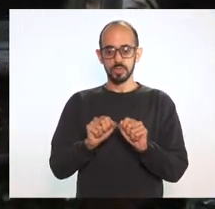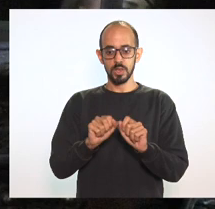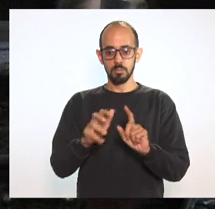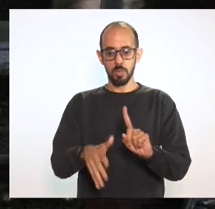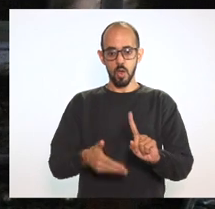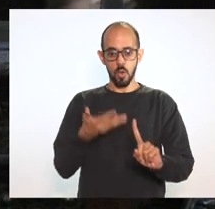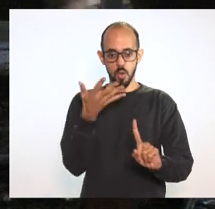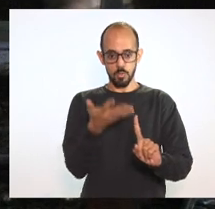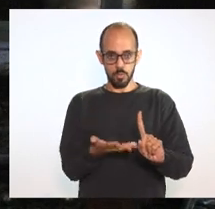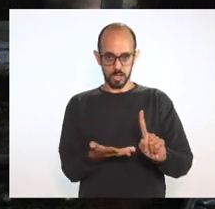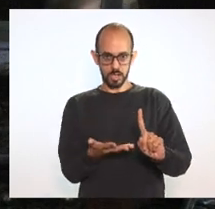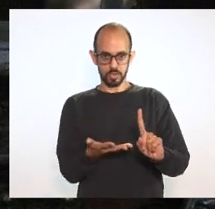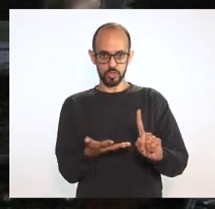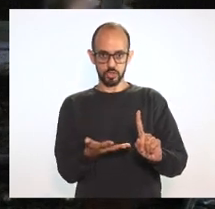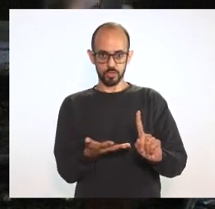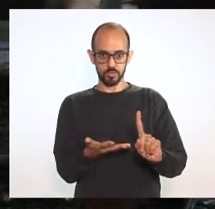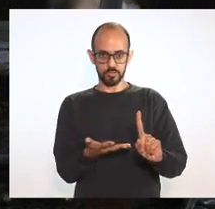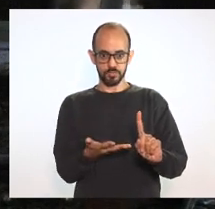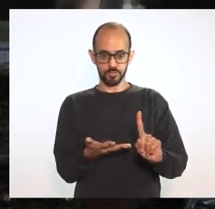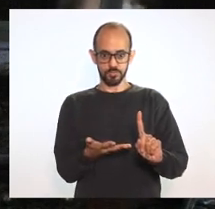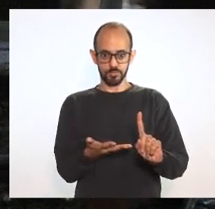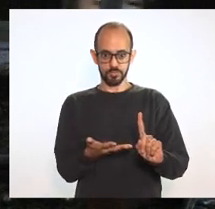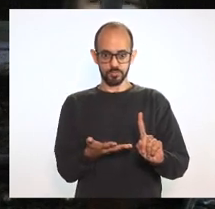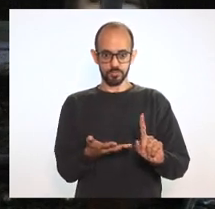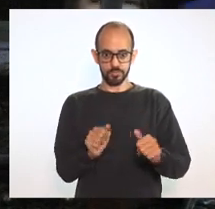Então eu vou tocar para a TV entrar.